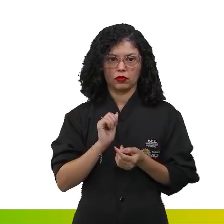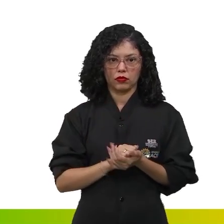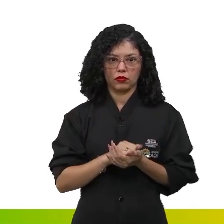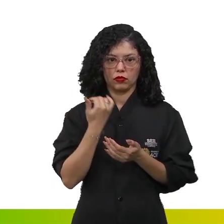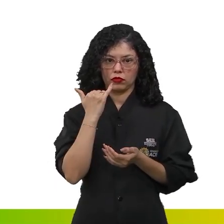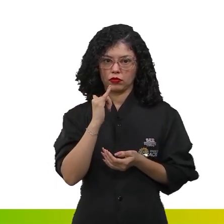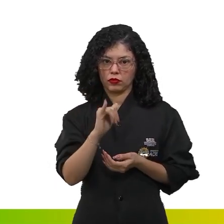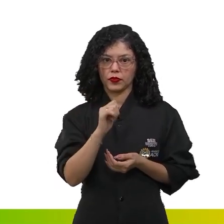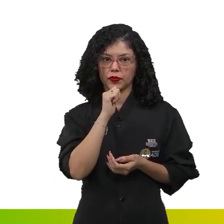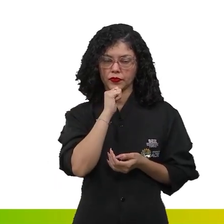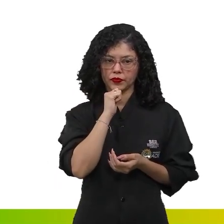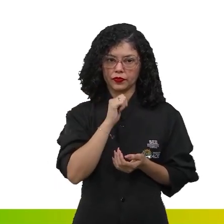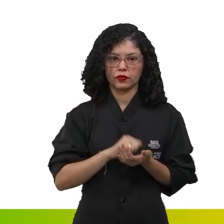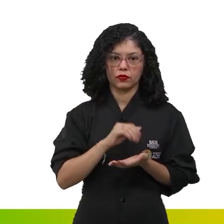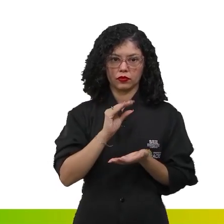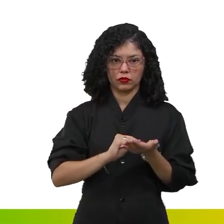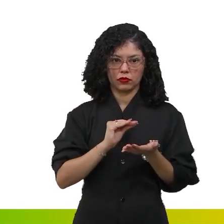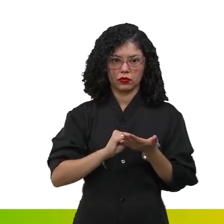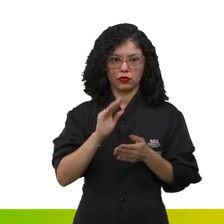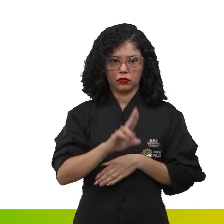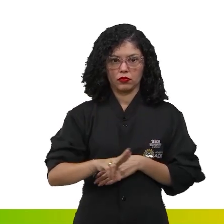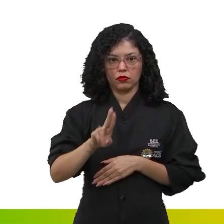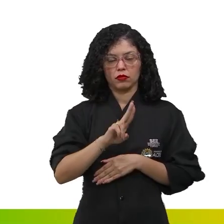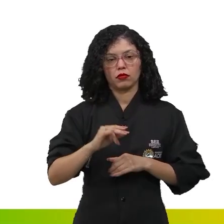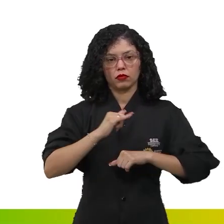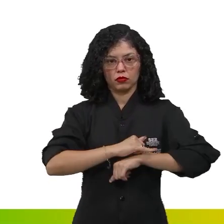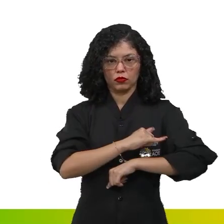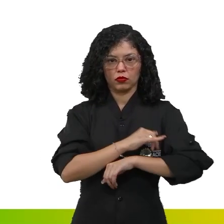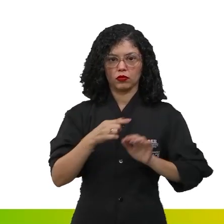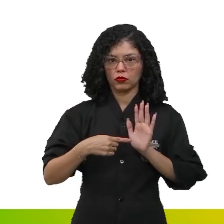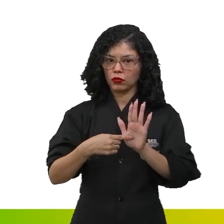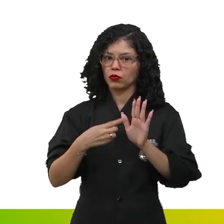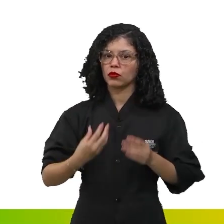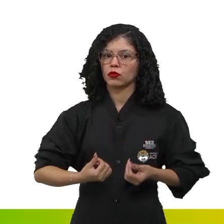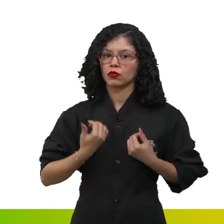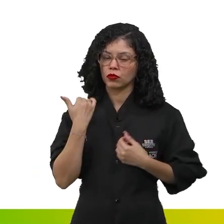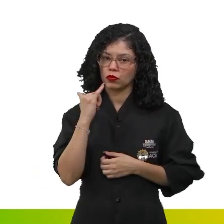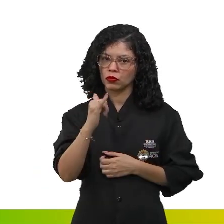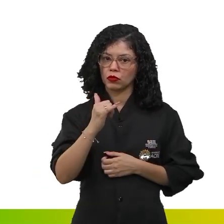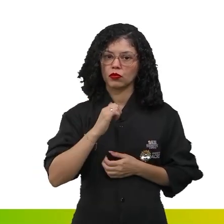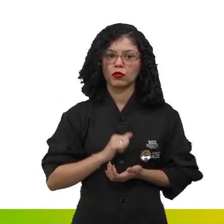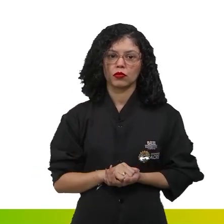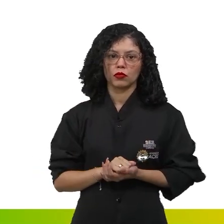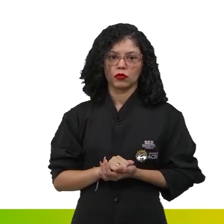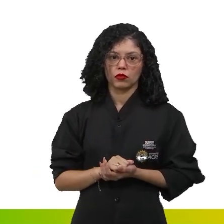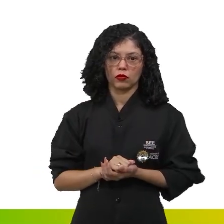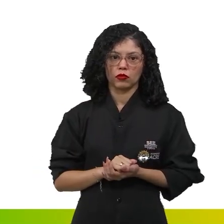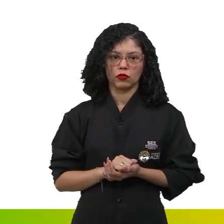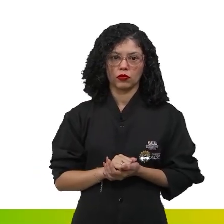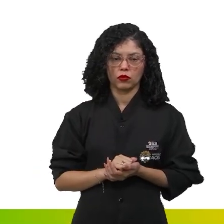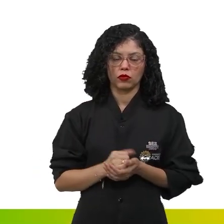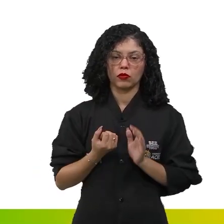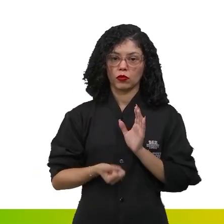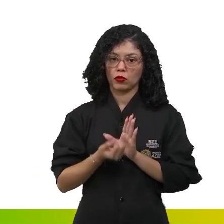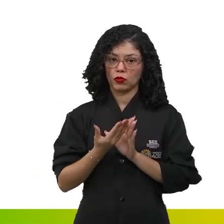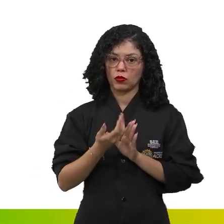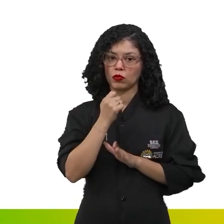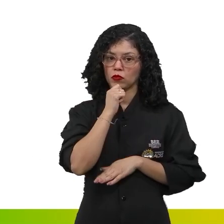de energia. Sua ausência, o corpo utiliza gordura para fornecer energia. Então, carboidrato, fonte de energia, fornecer